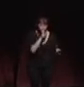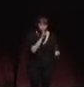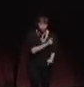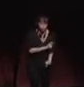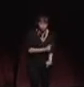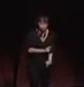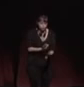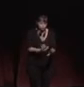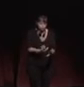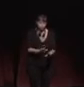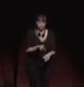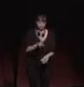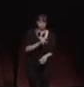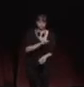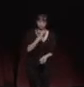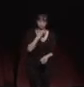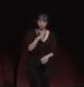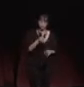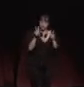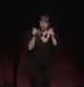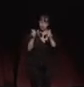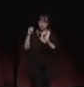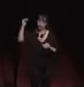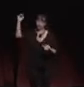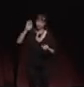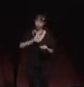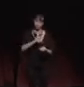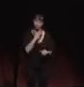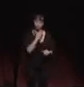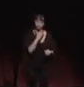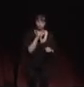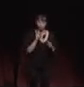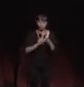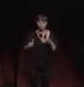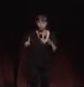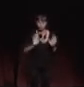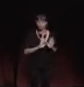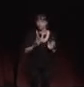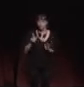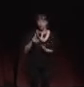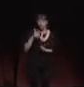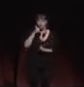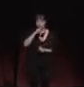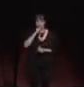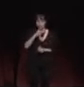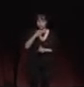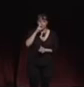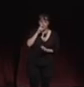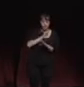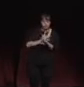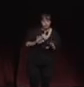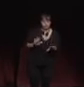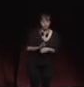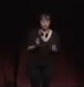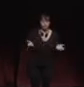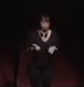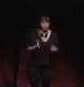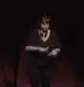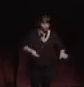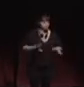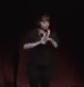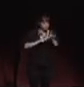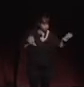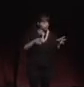que era assim, isso é conversa de adulto, esse aqui é o lugar do papai e da mamãe. Hoje as crianças têm voz, têm